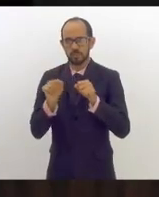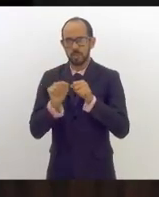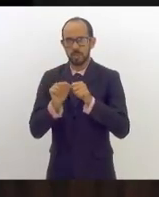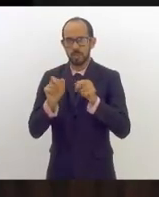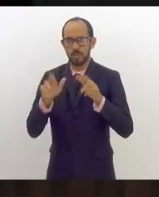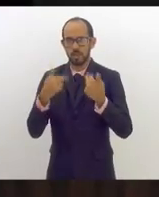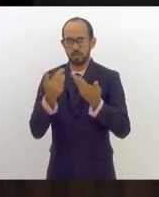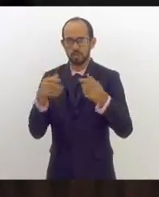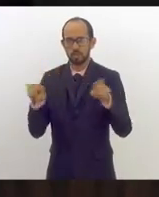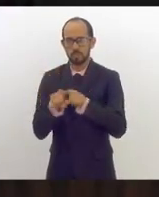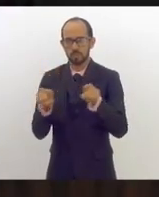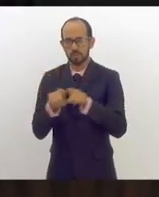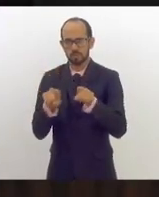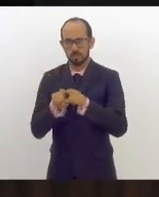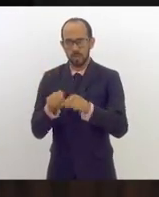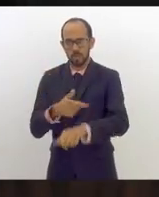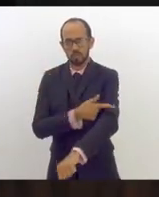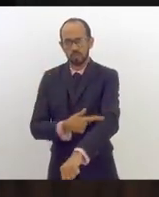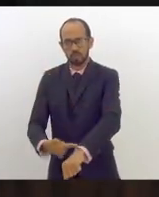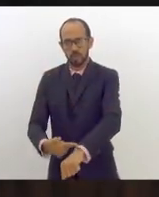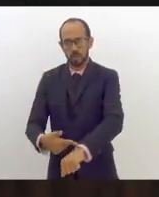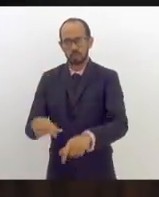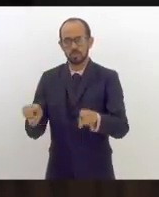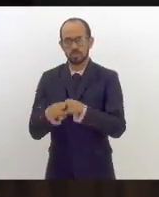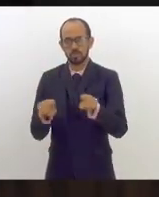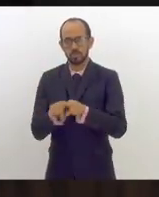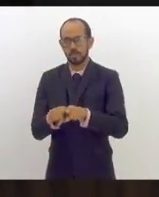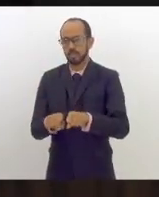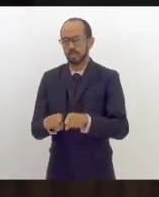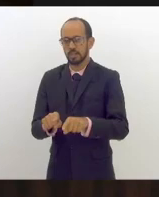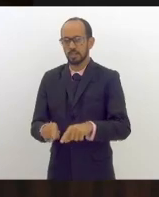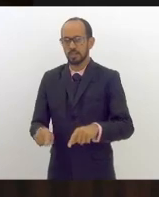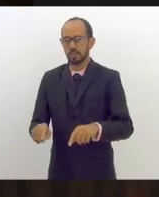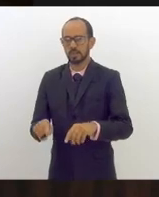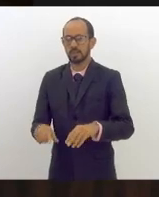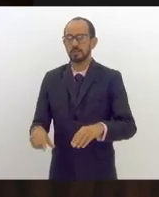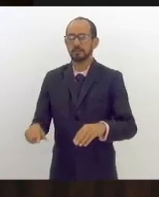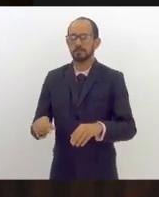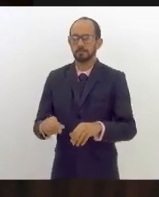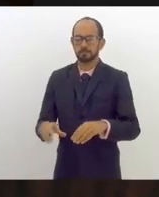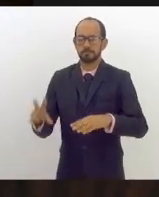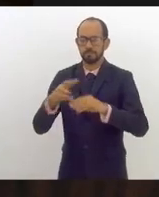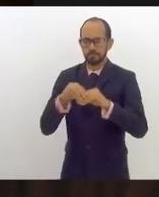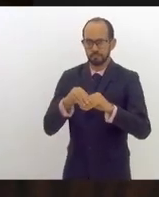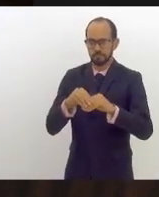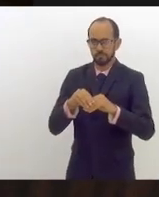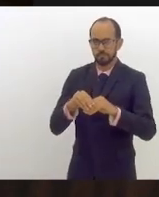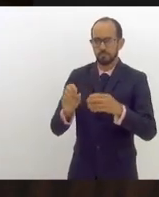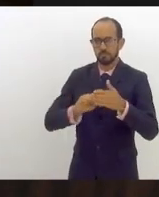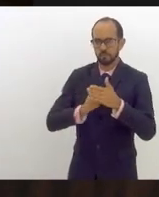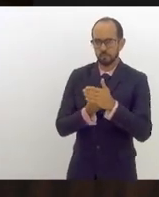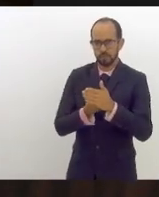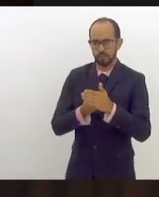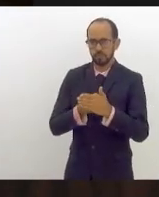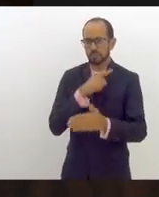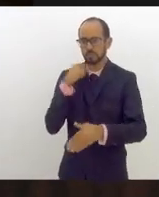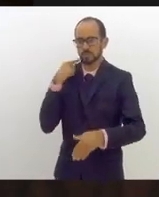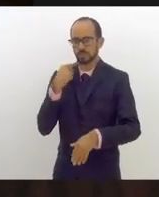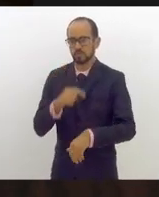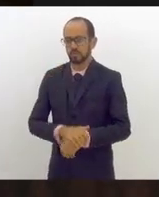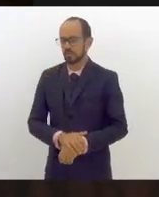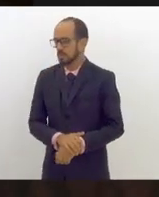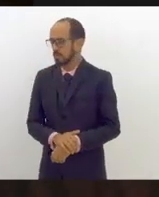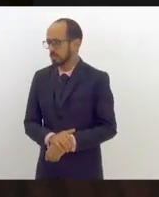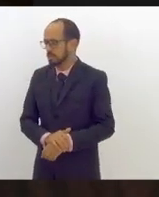além da reunião Ordinárias reuniões extraordinárias pra zerar os ventos vencer na casa senhor presidente só para